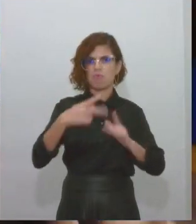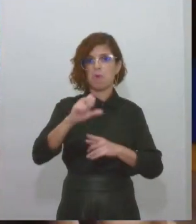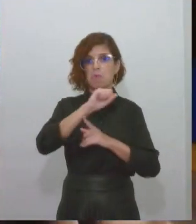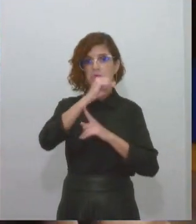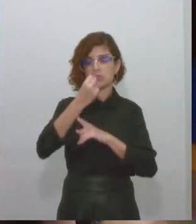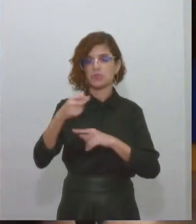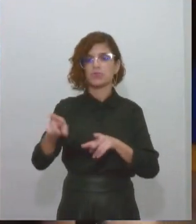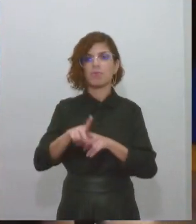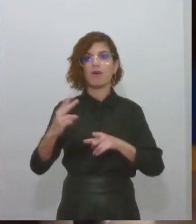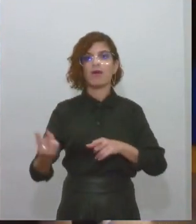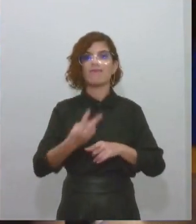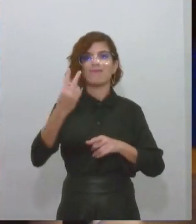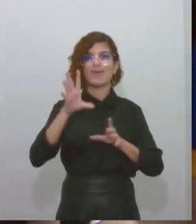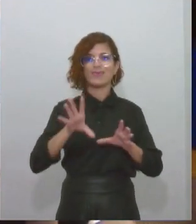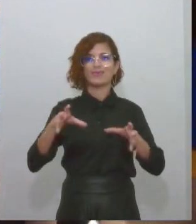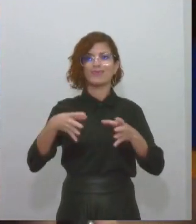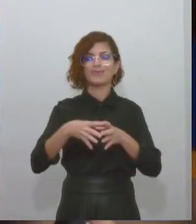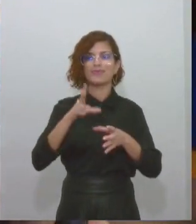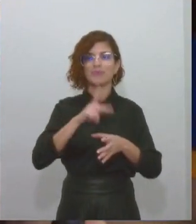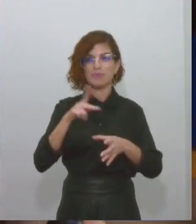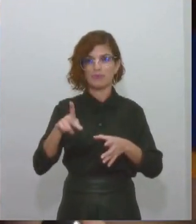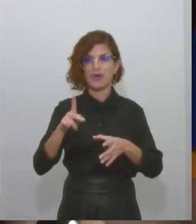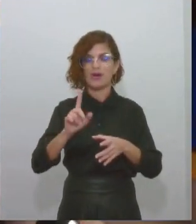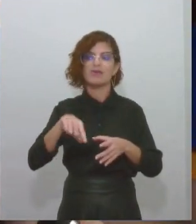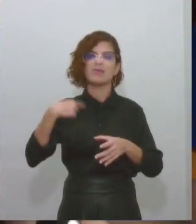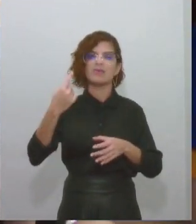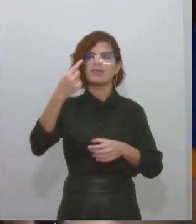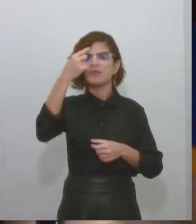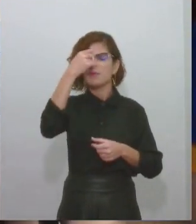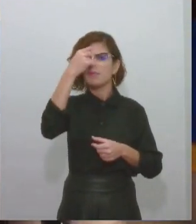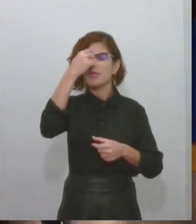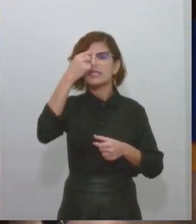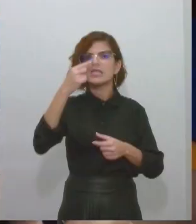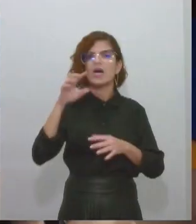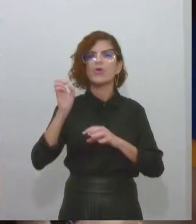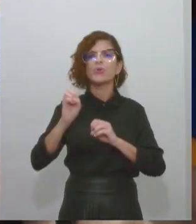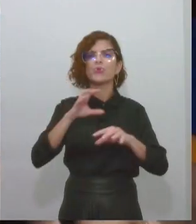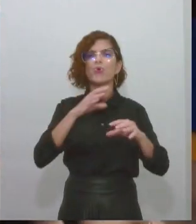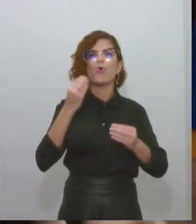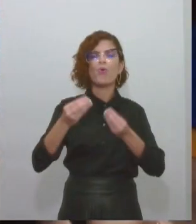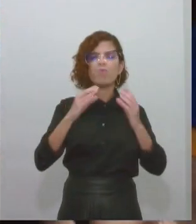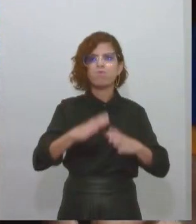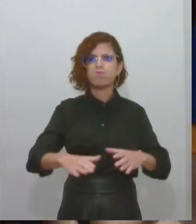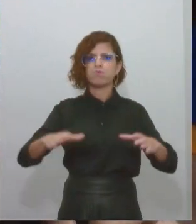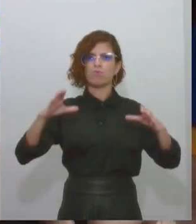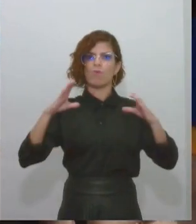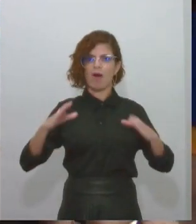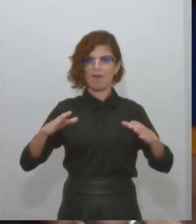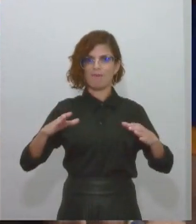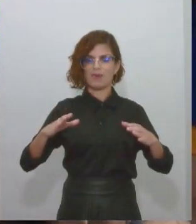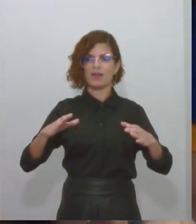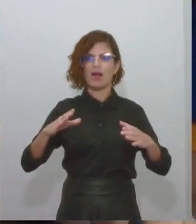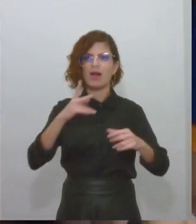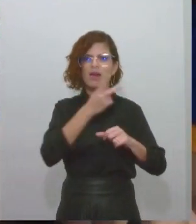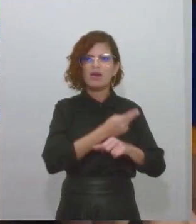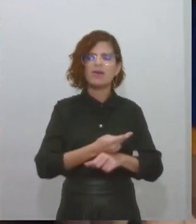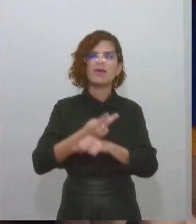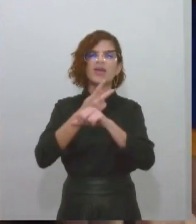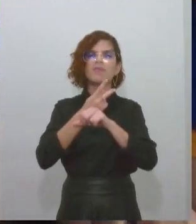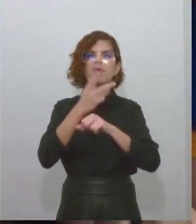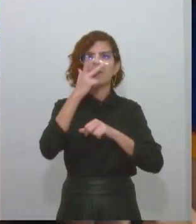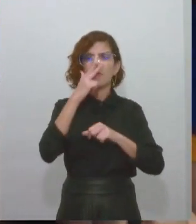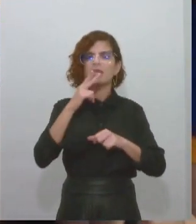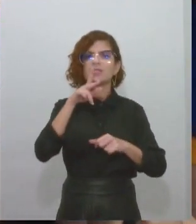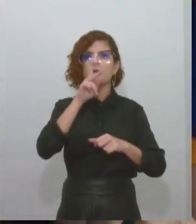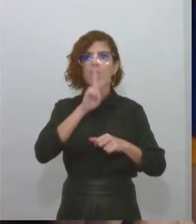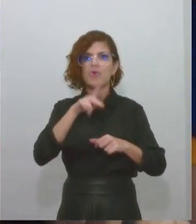gente pensa na educação de uma maneira muito ampla. No Nota 10 você valoriza o esforço dos profissionais e dos alunos. A gente tem